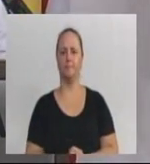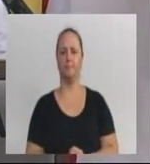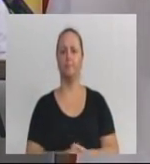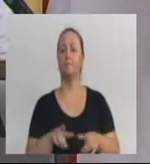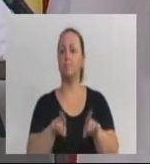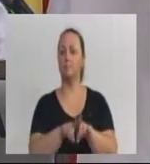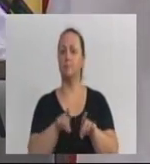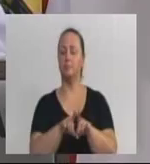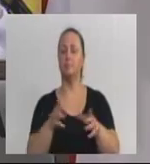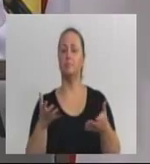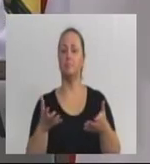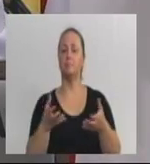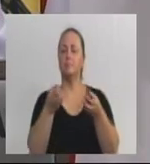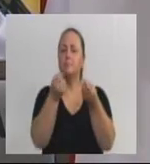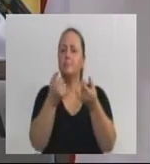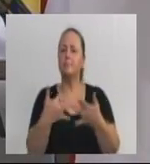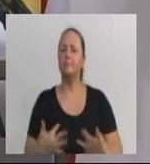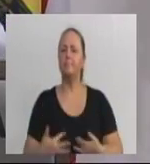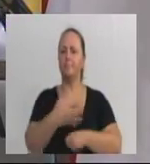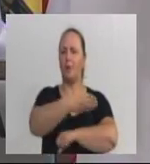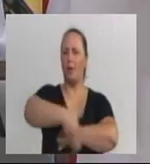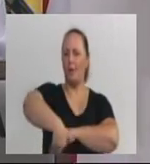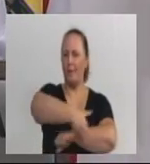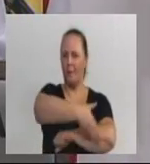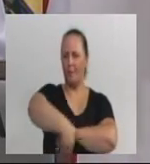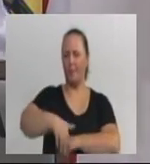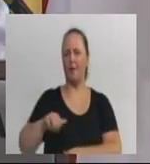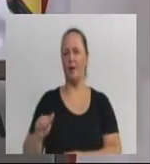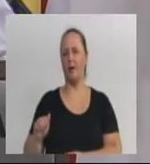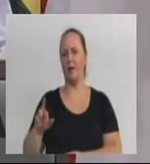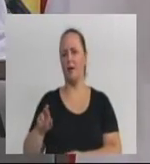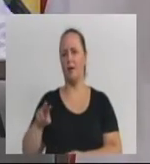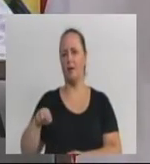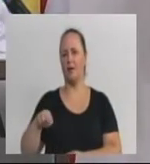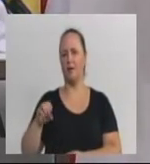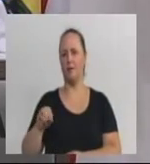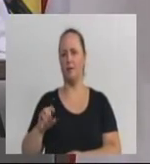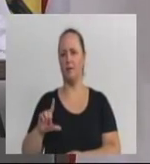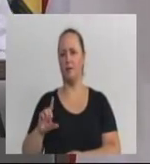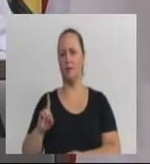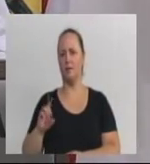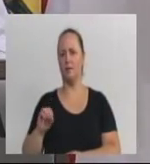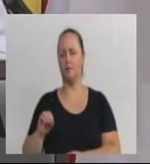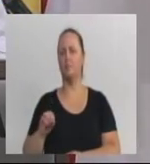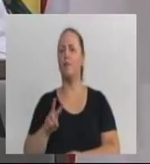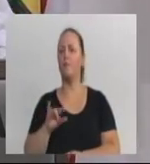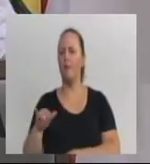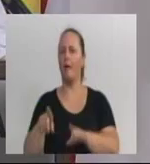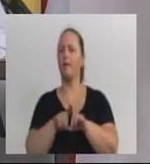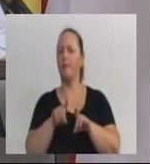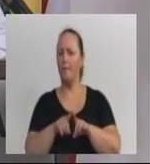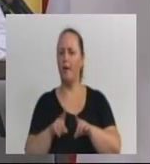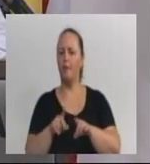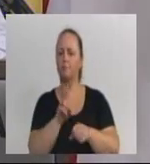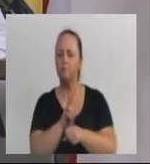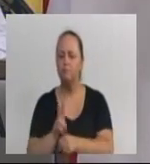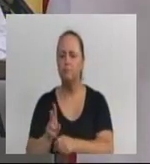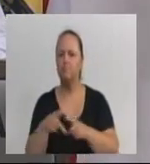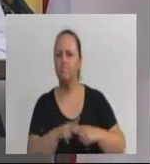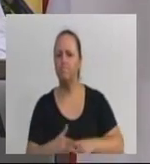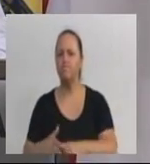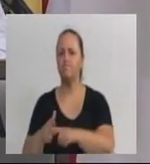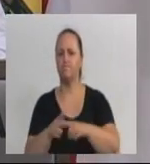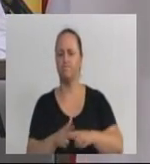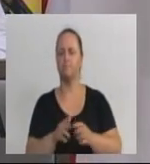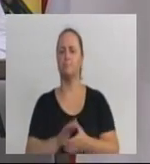nosso rua Arnoldo Busque. Em breve também vai ser feita a manutenção, pedido que passou por essa casa.